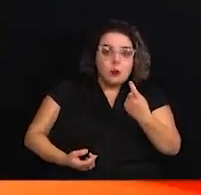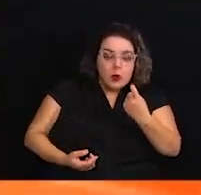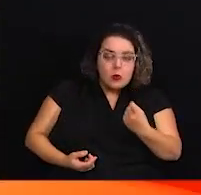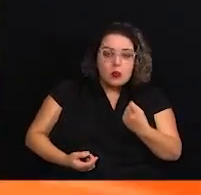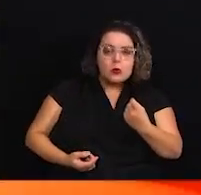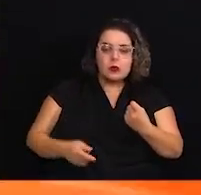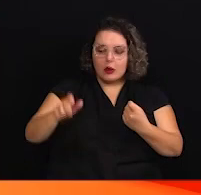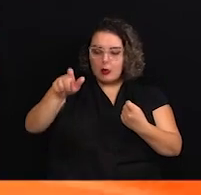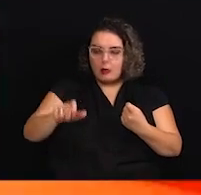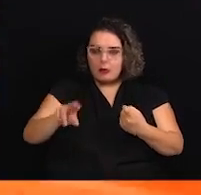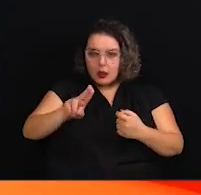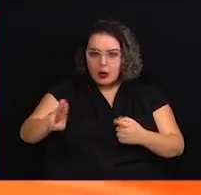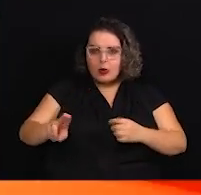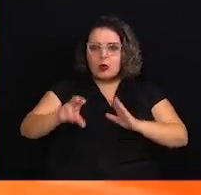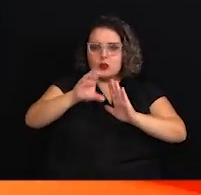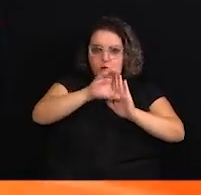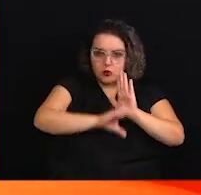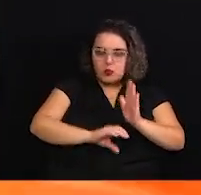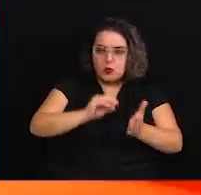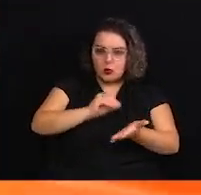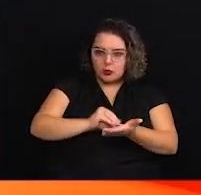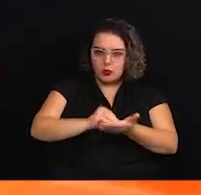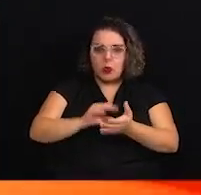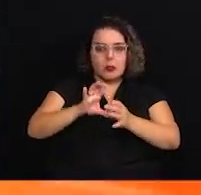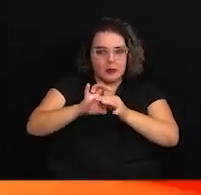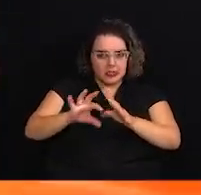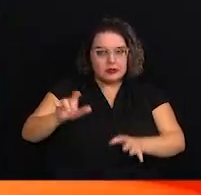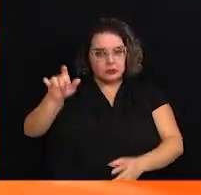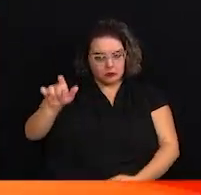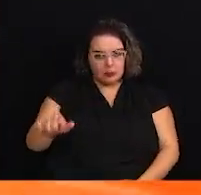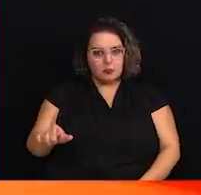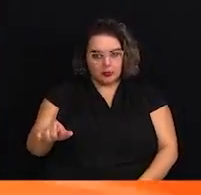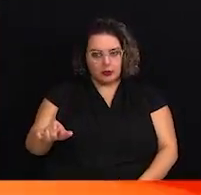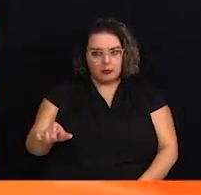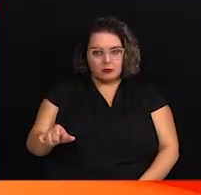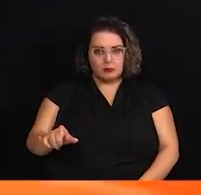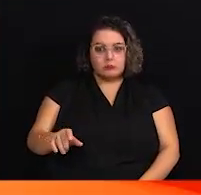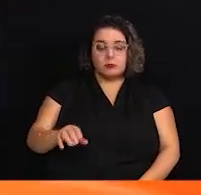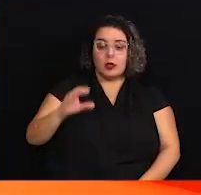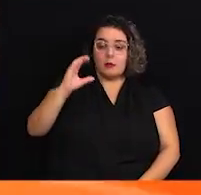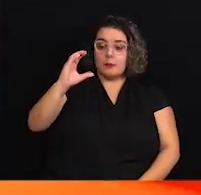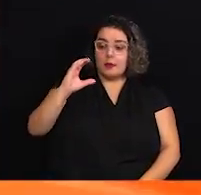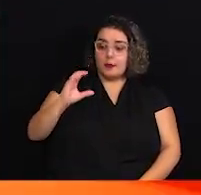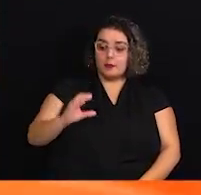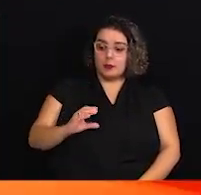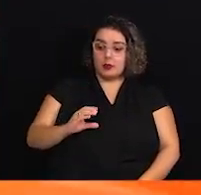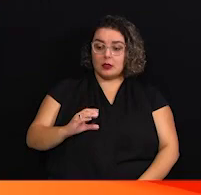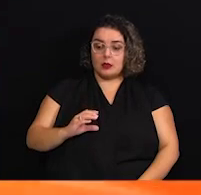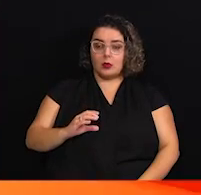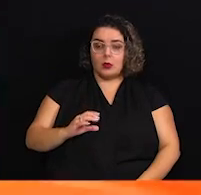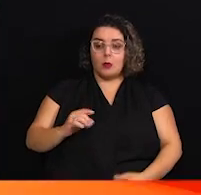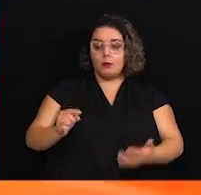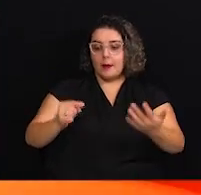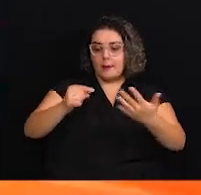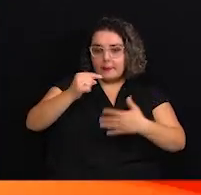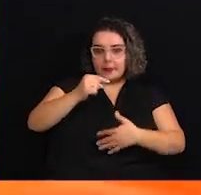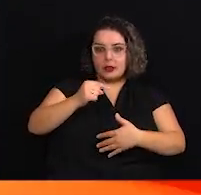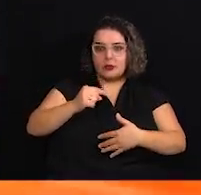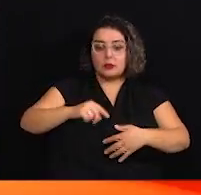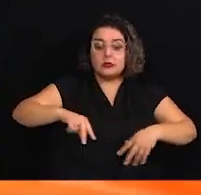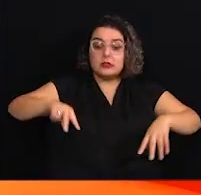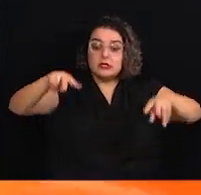no último capítulo, com permissão dela, né, da pessoa, mas são colocações e